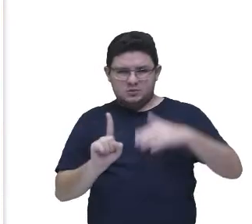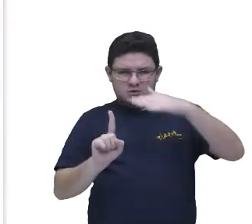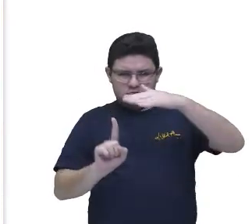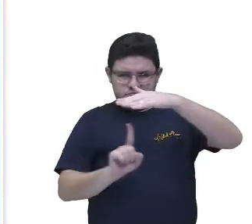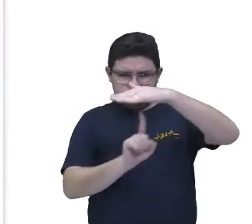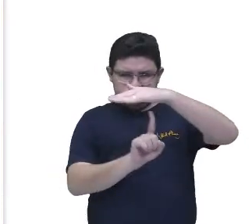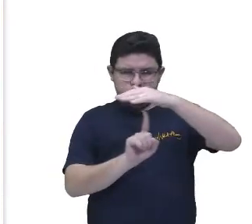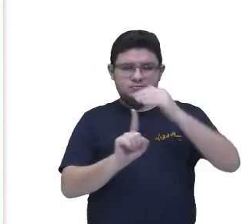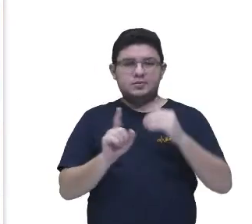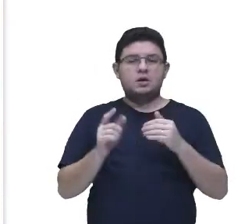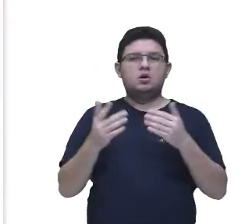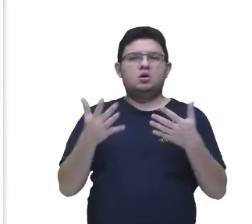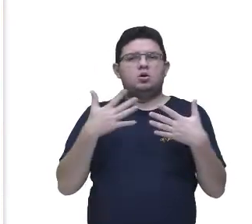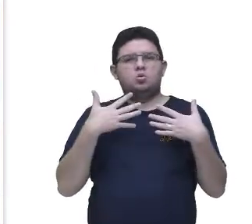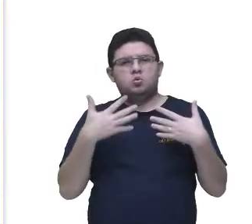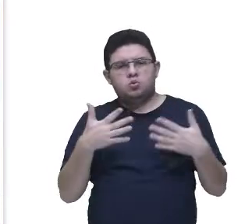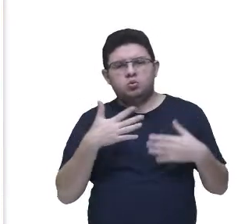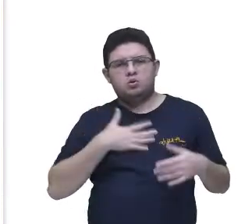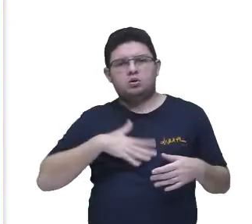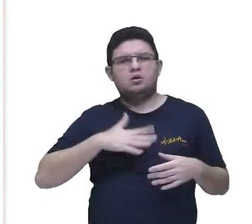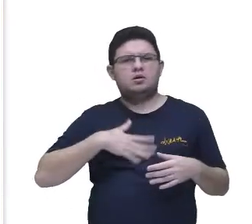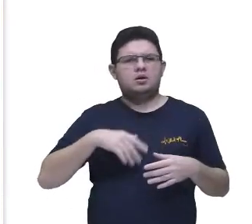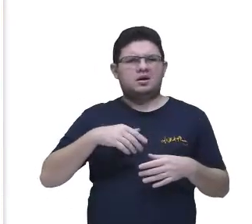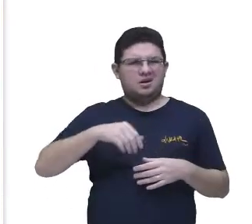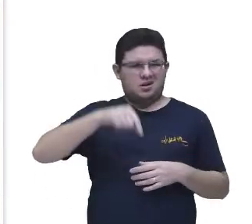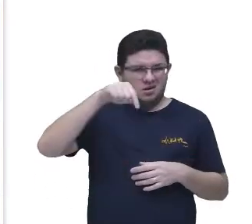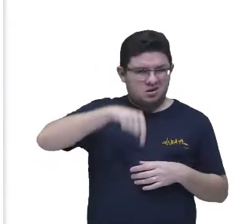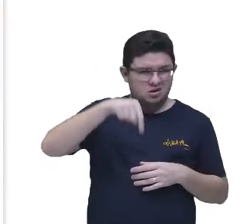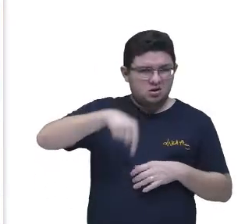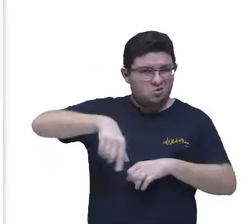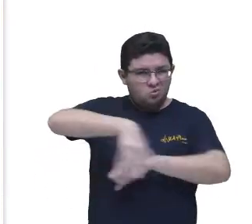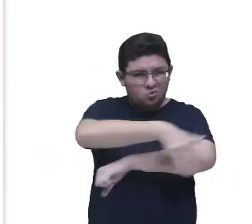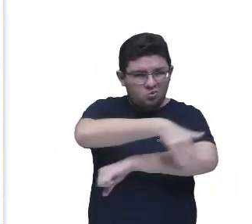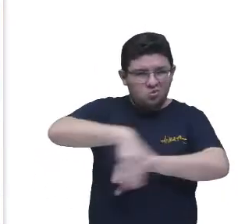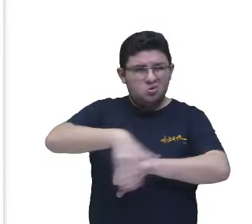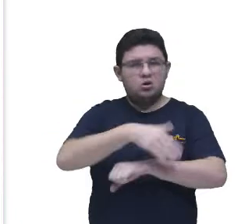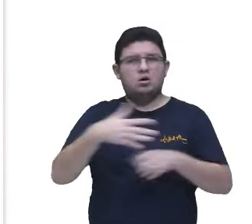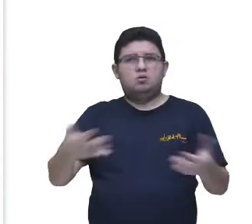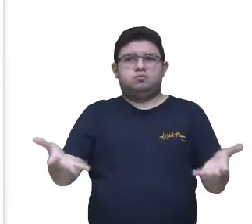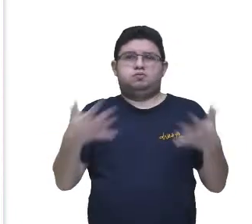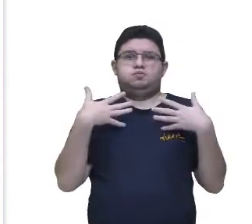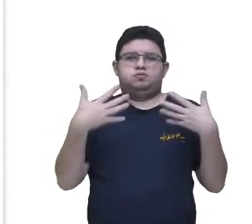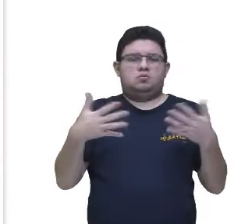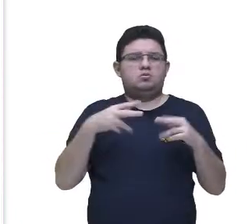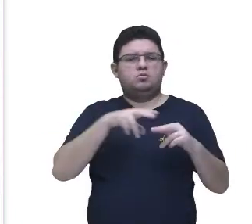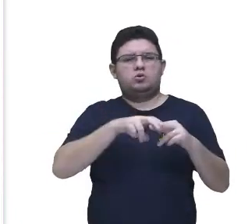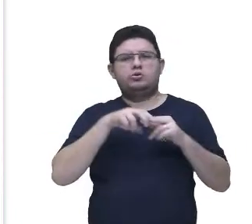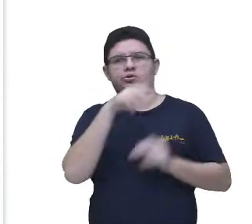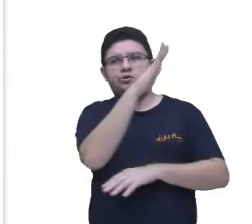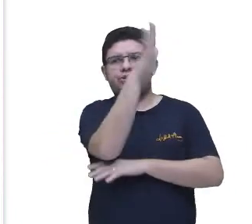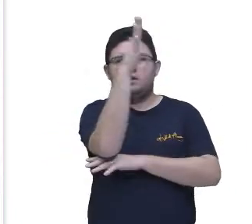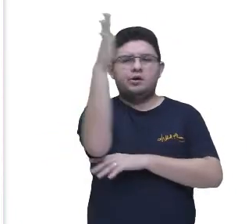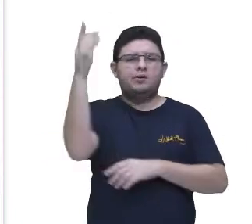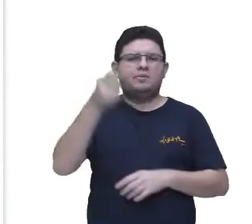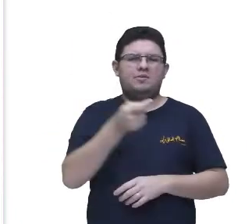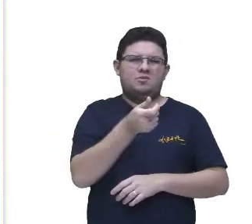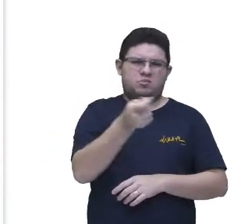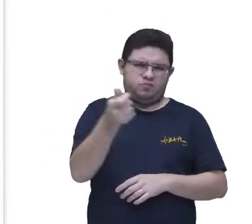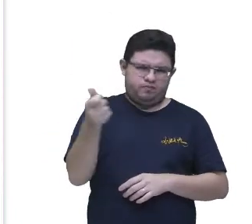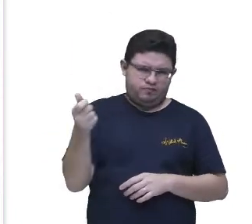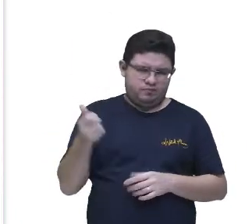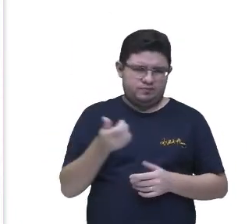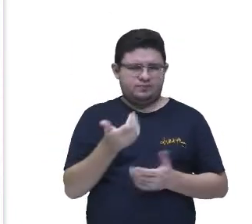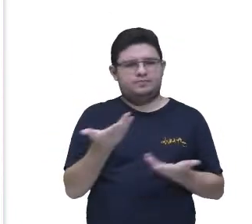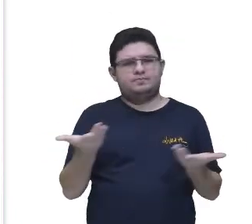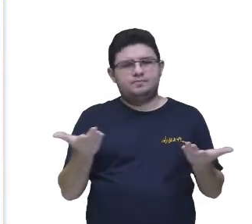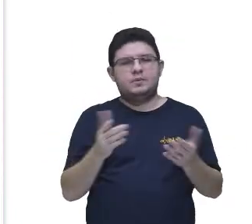E é extremamente quente nas nossas ruas. Por quê? Porque não há arborização. Tá bom? Então aí fica essa comparação também na questão